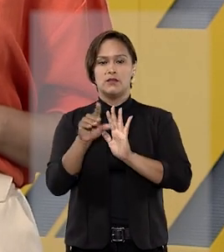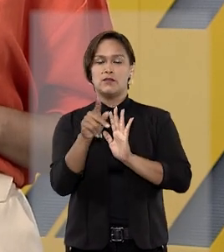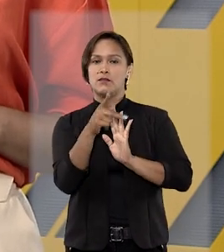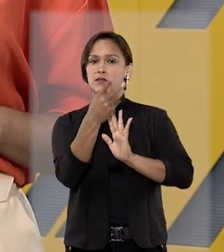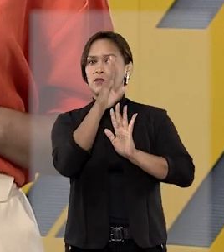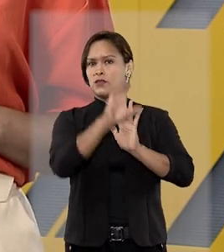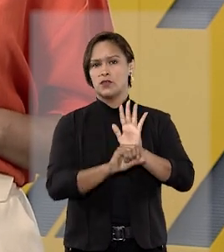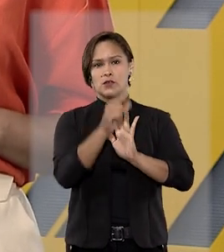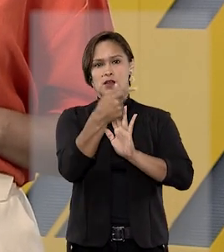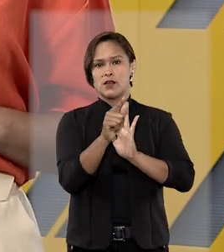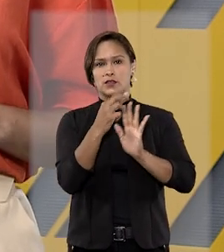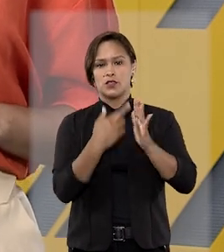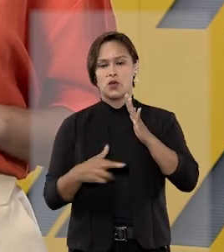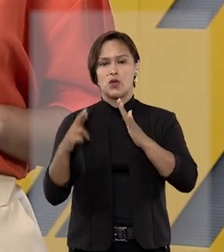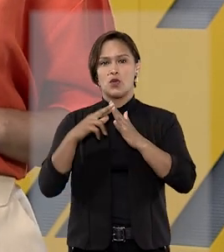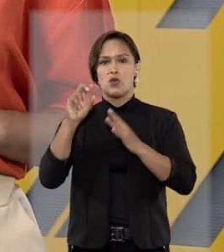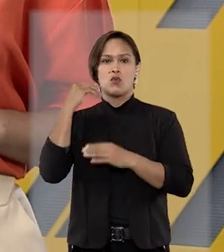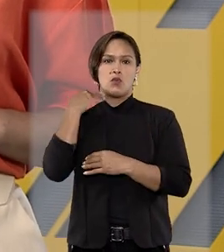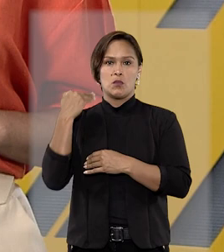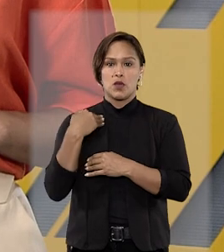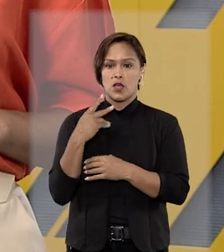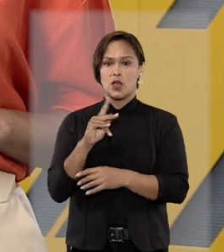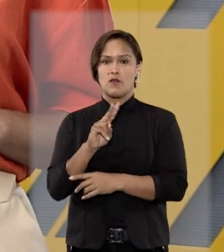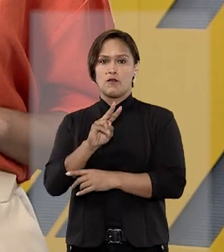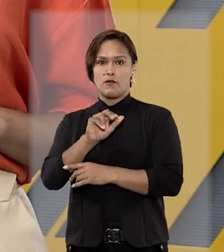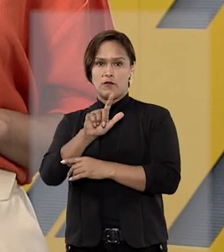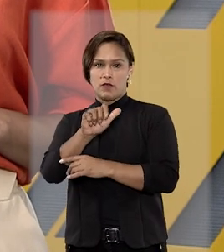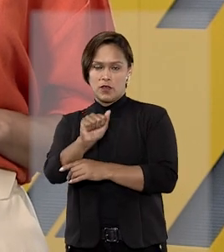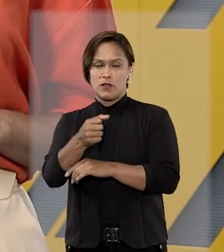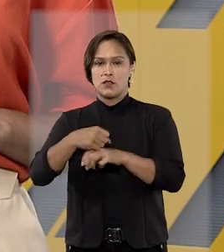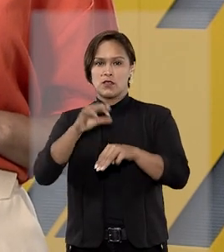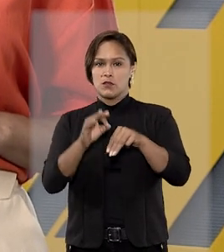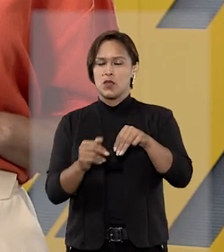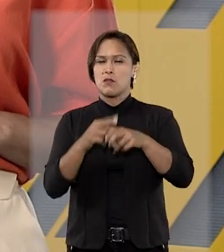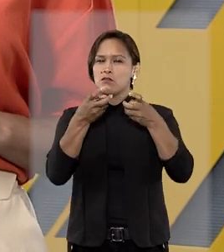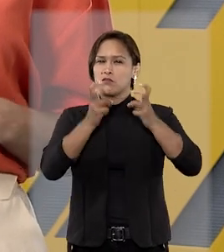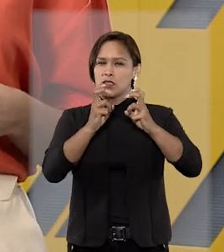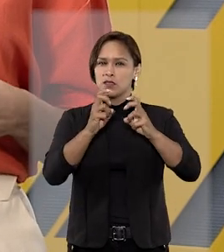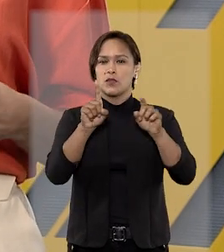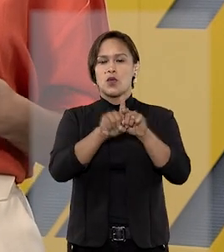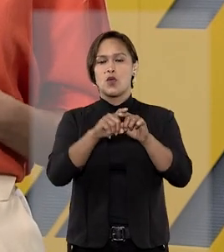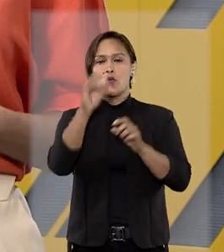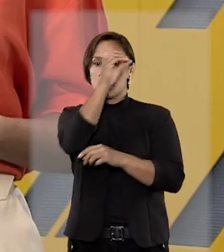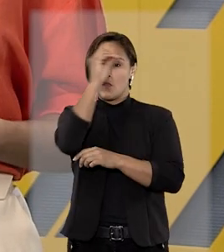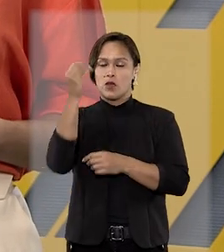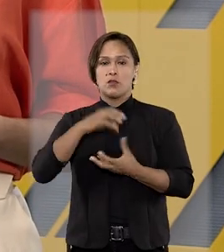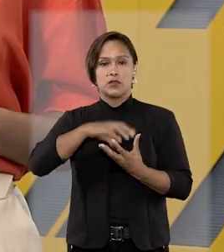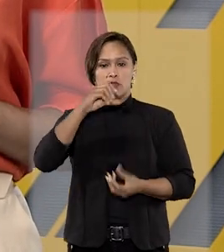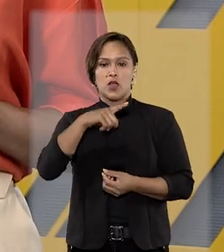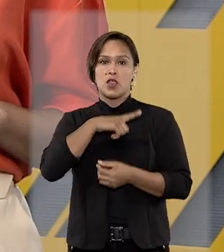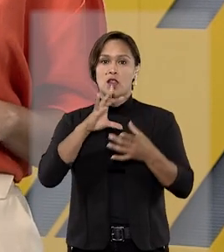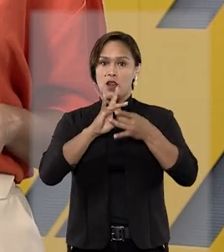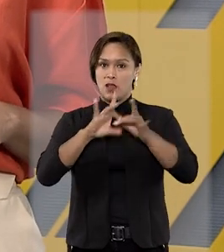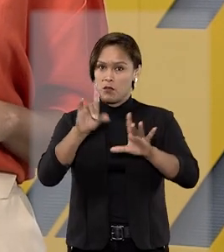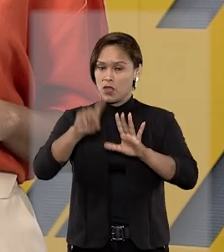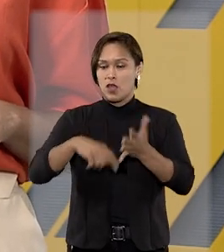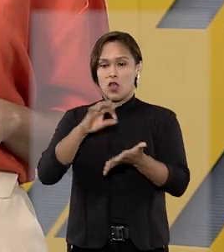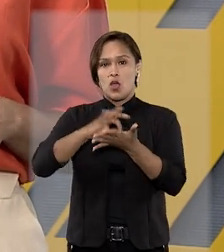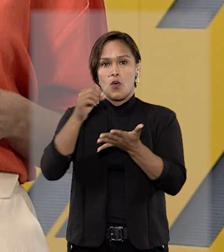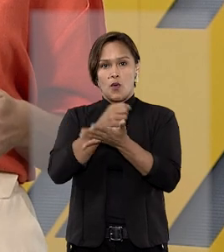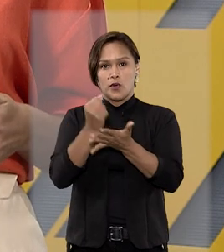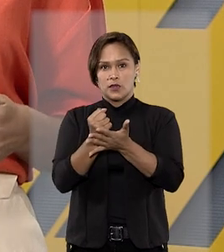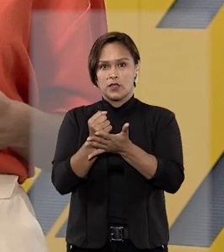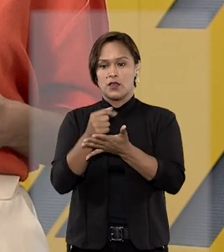provimento ao recurso especial do banco, o relator ministro Vilas Boas Cueva observou que, embora o analfabeto tenha plena liberdade